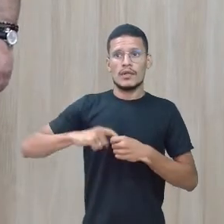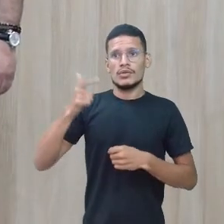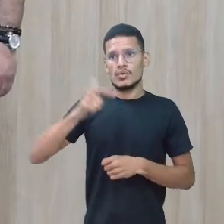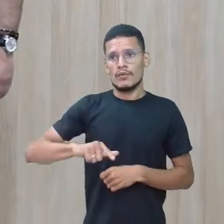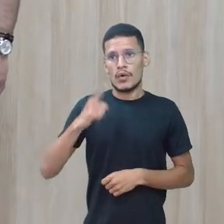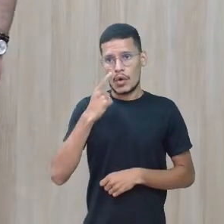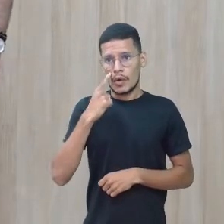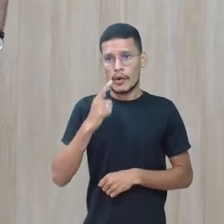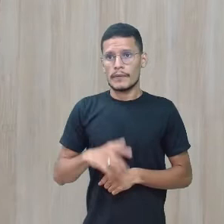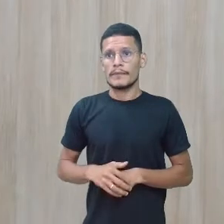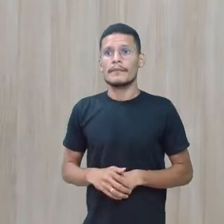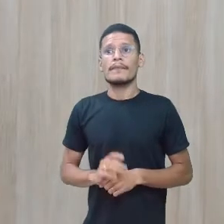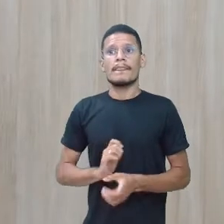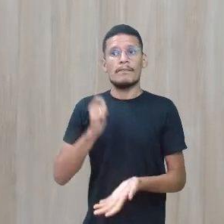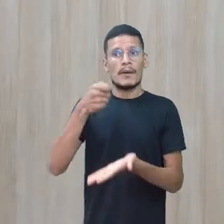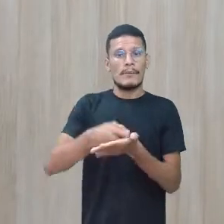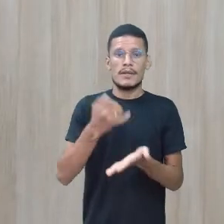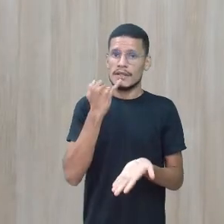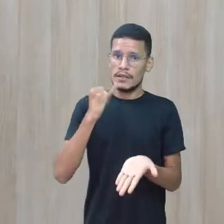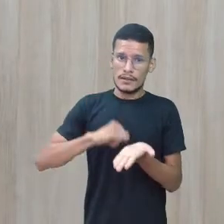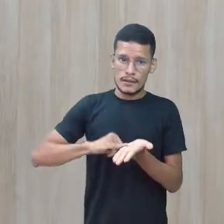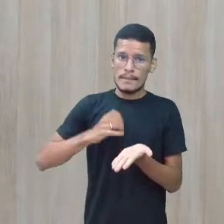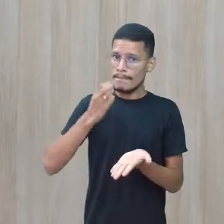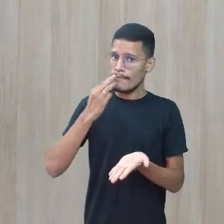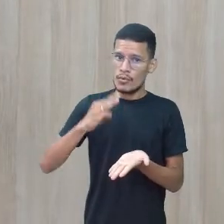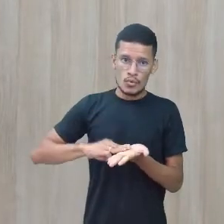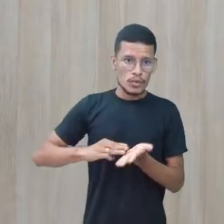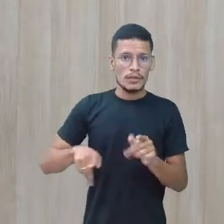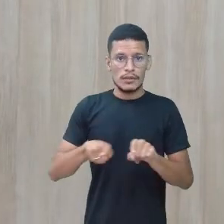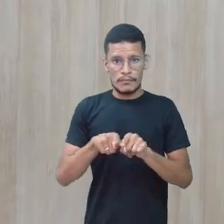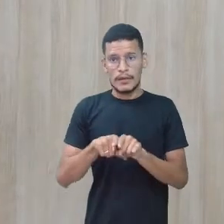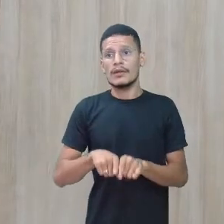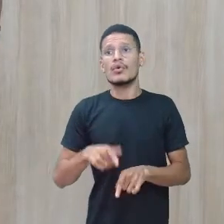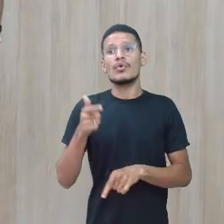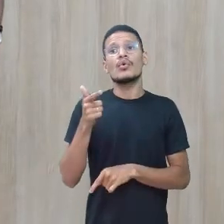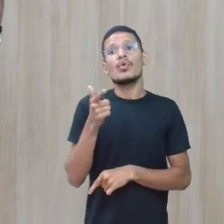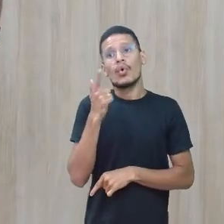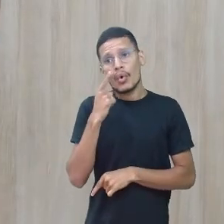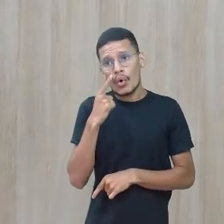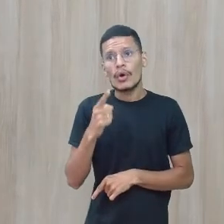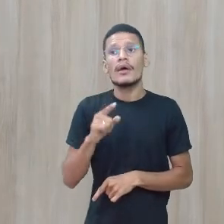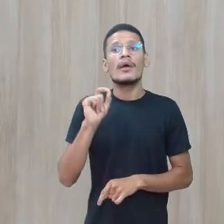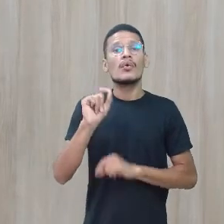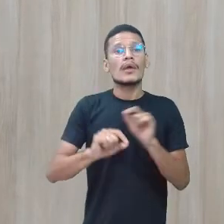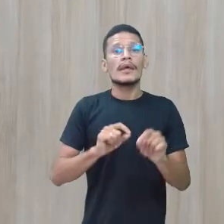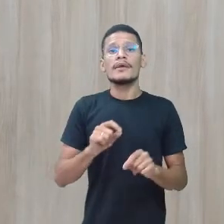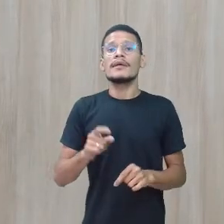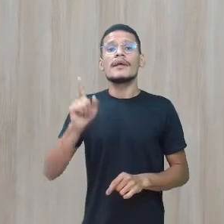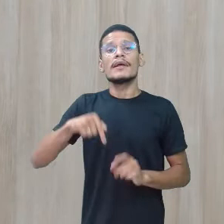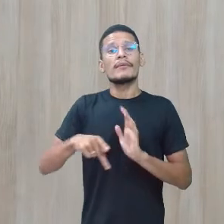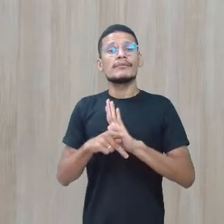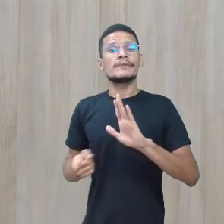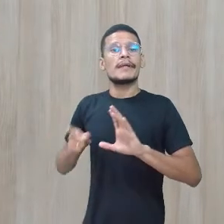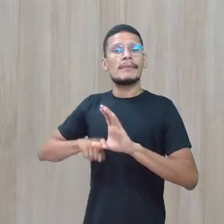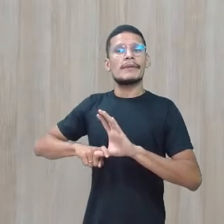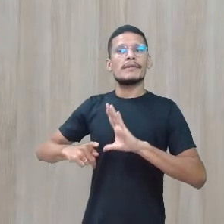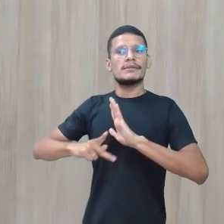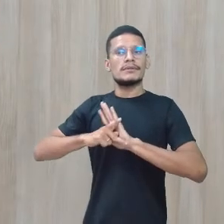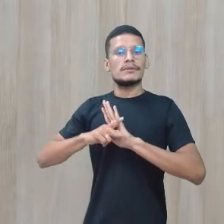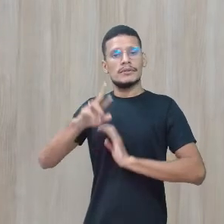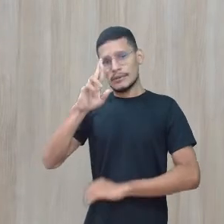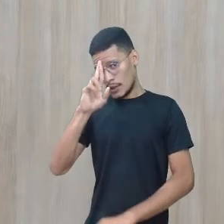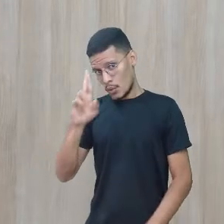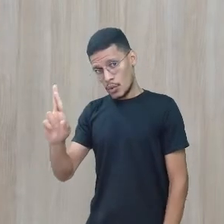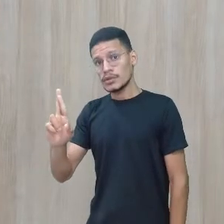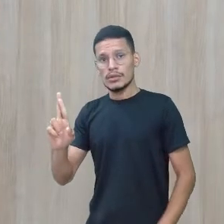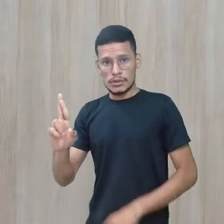Aí vejam, né? Pagamentos de impostos e multas. Em outras palavras, o que é que acontecia? Eles ficavam sobre as dependências,